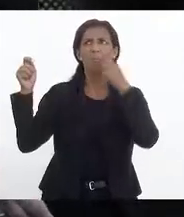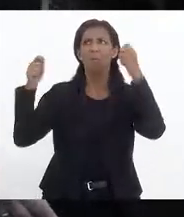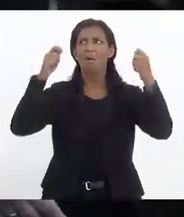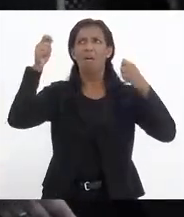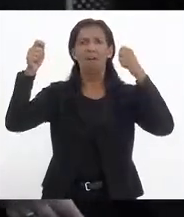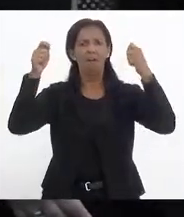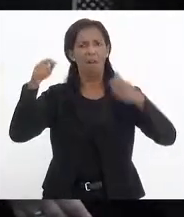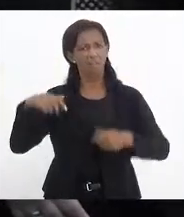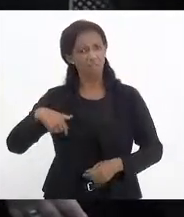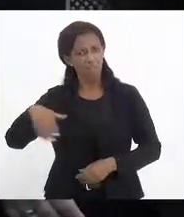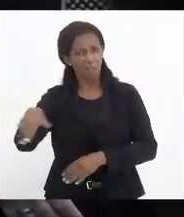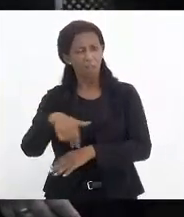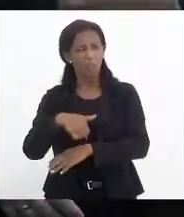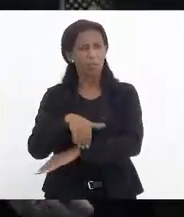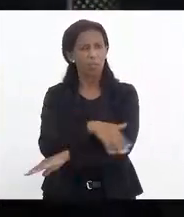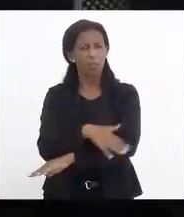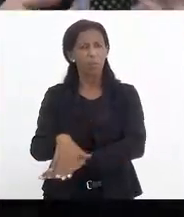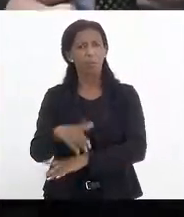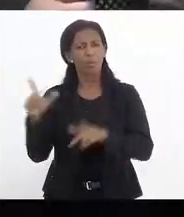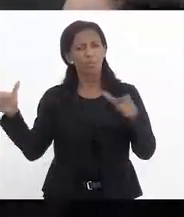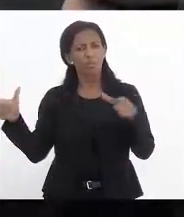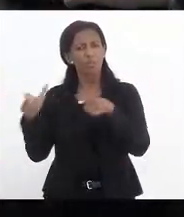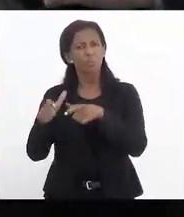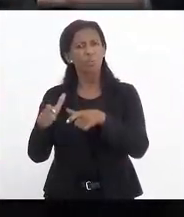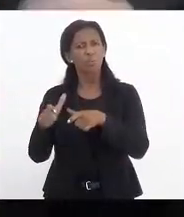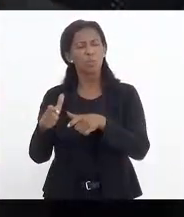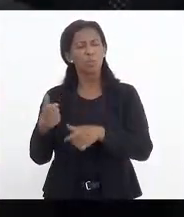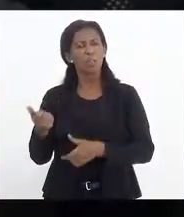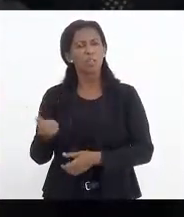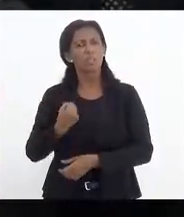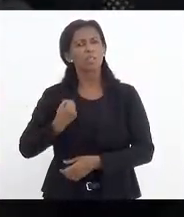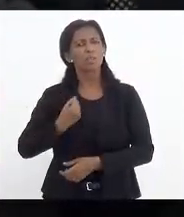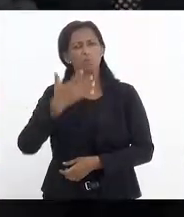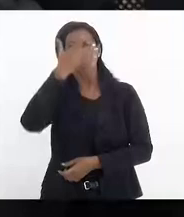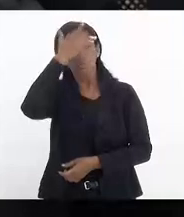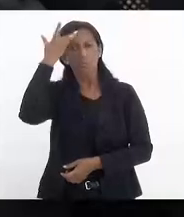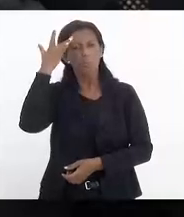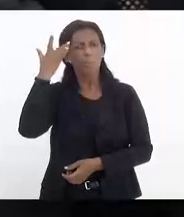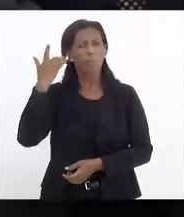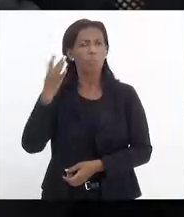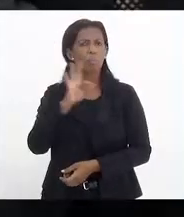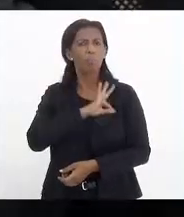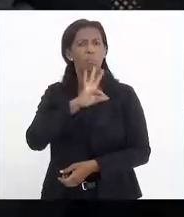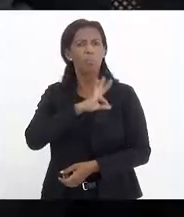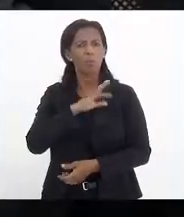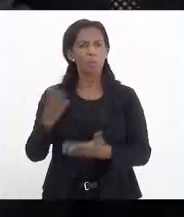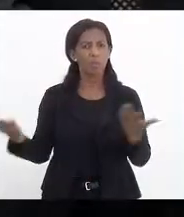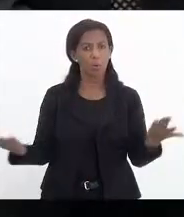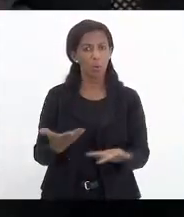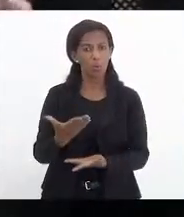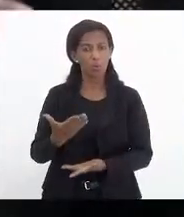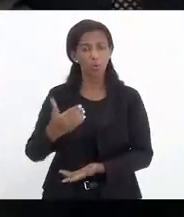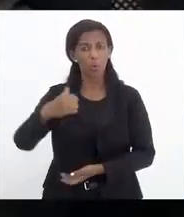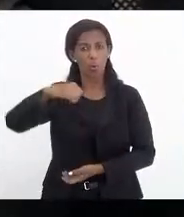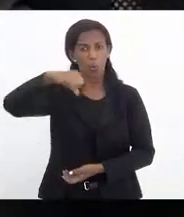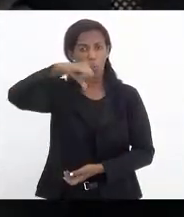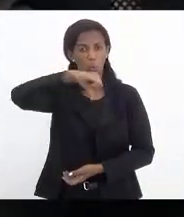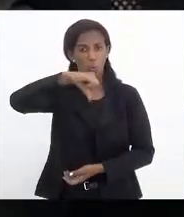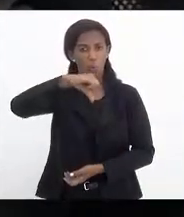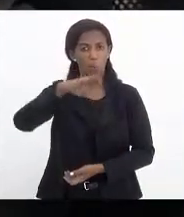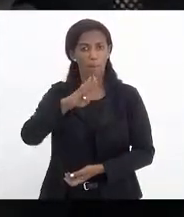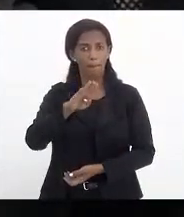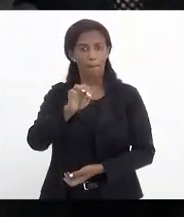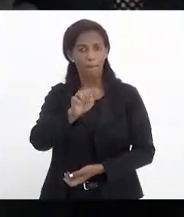as ruas em campanhas eleitorais. Que diminuísse essa quantidade de policiais, porque hoje, por exemplo, o 9º Batalhão, junto com o